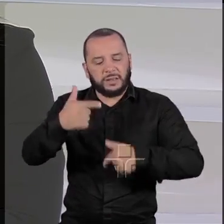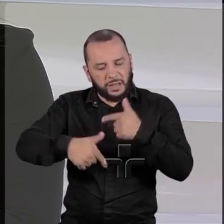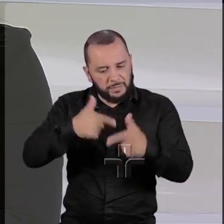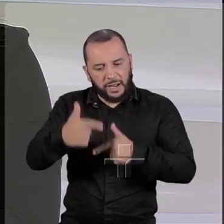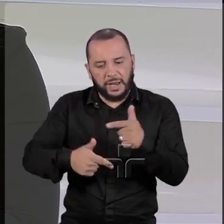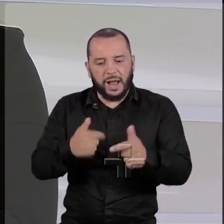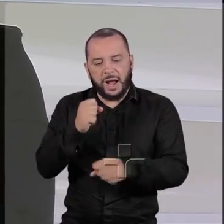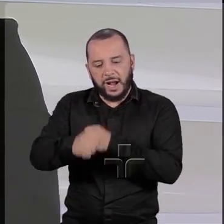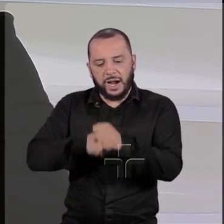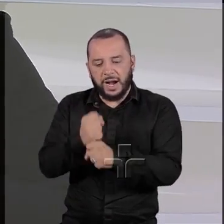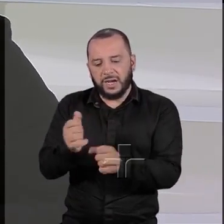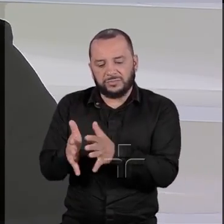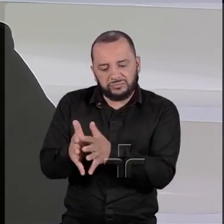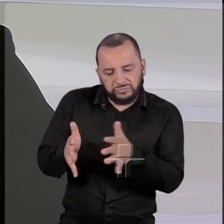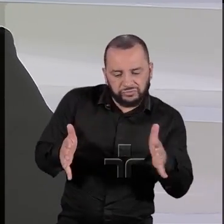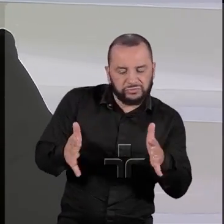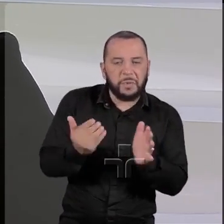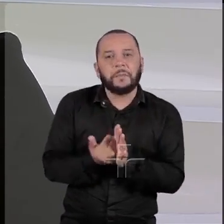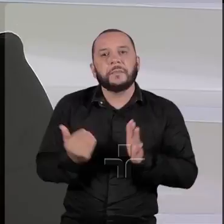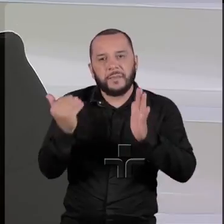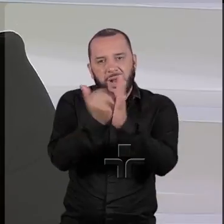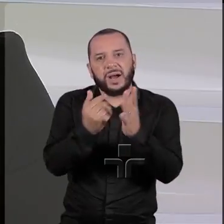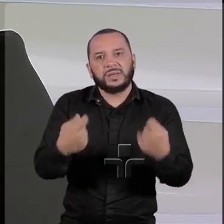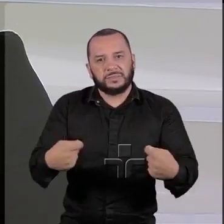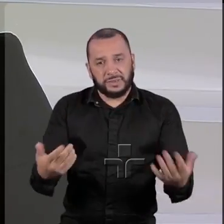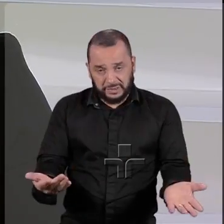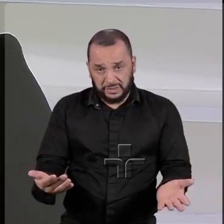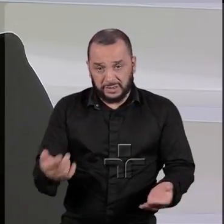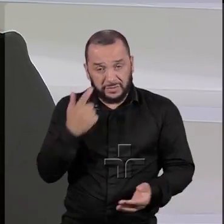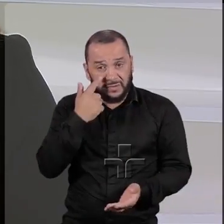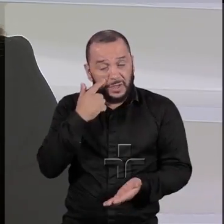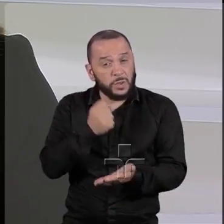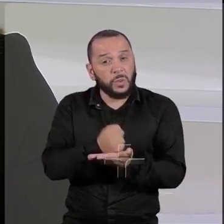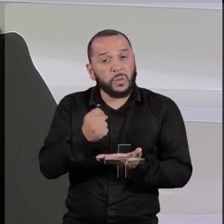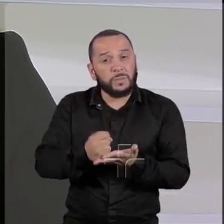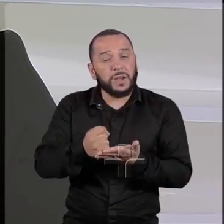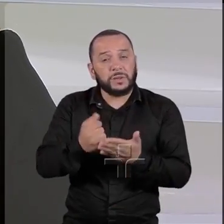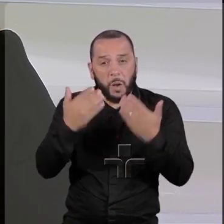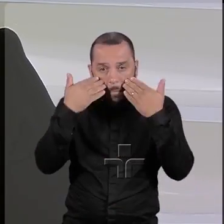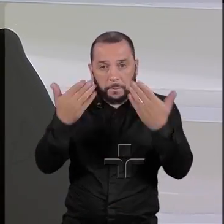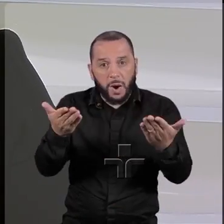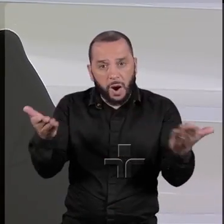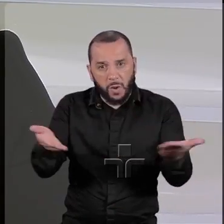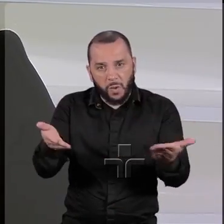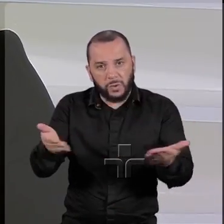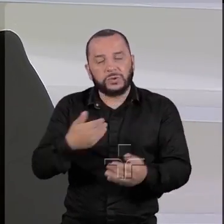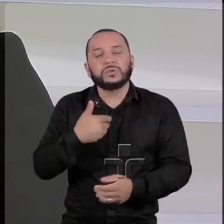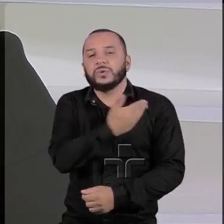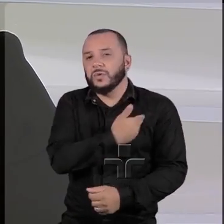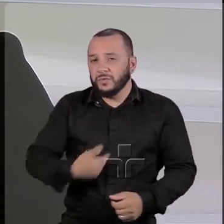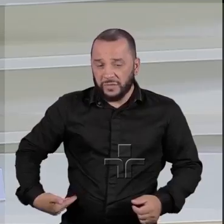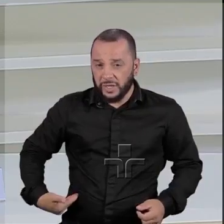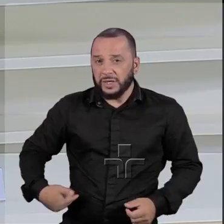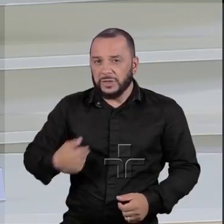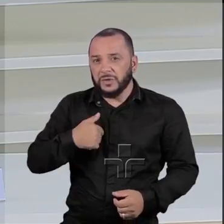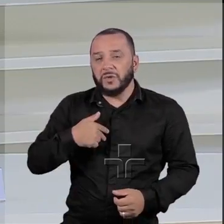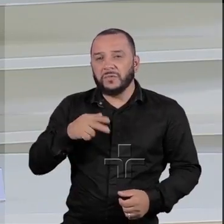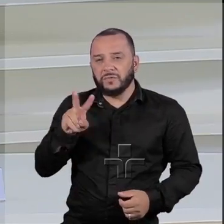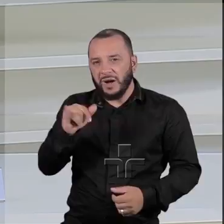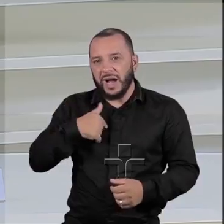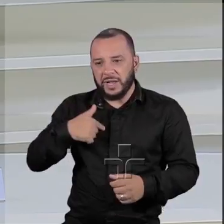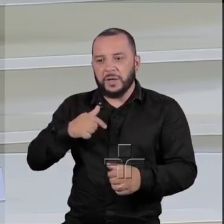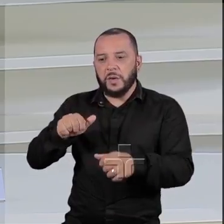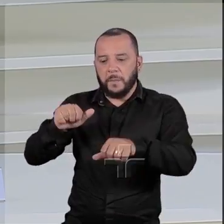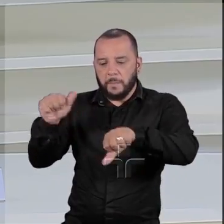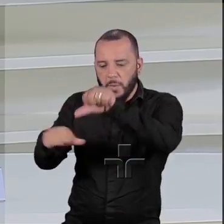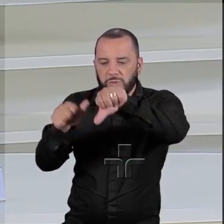Agora, pelo que a gente vê desse documento que vazou hoje, o governo vai atacar em várias frentes, quase nada escapa de